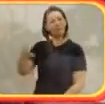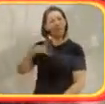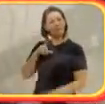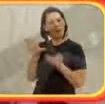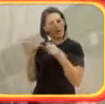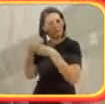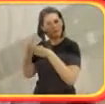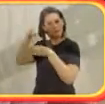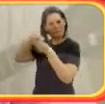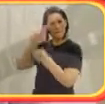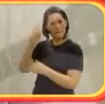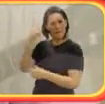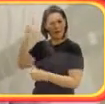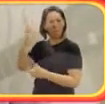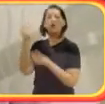tocando e